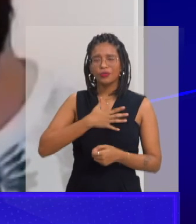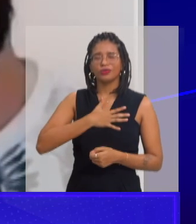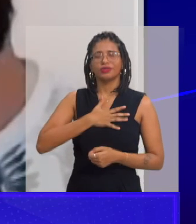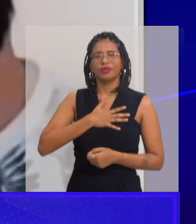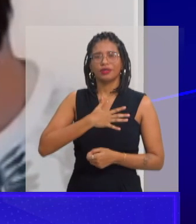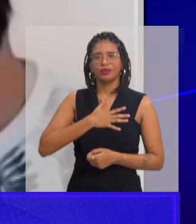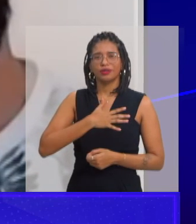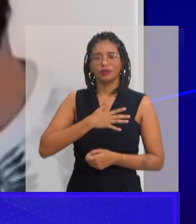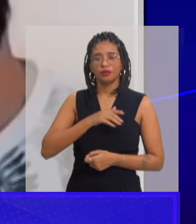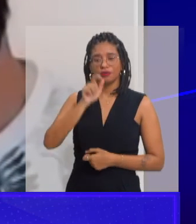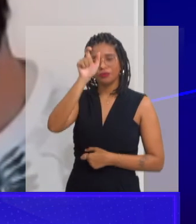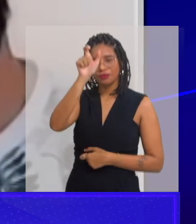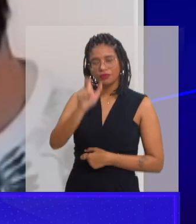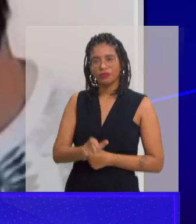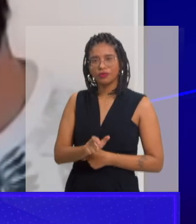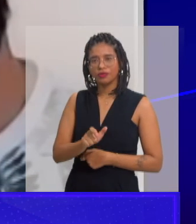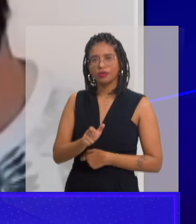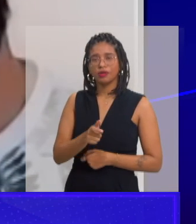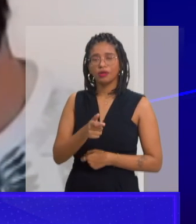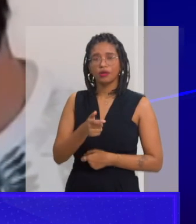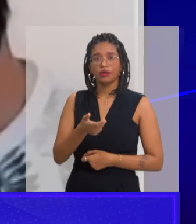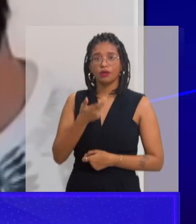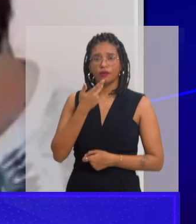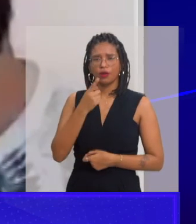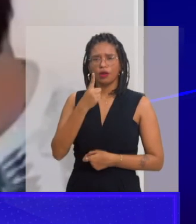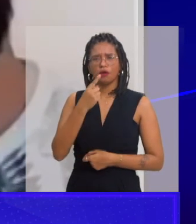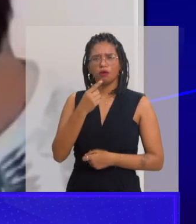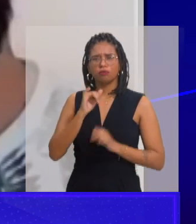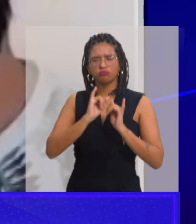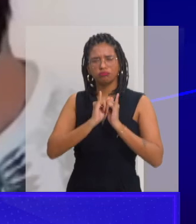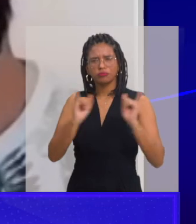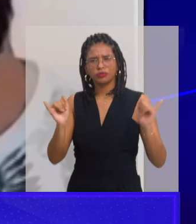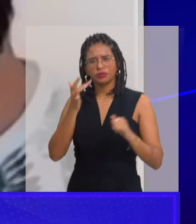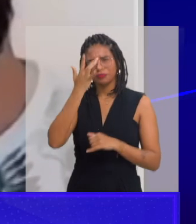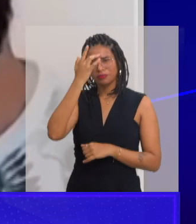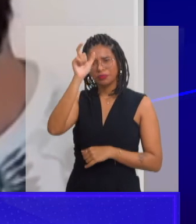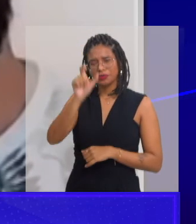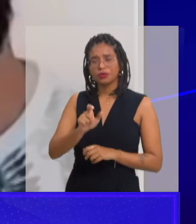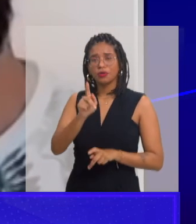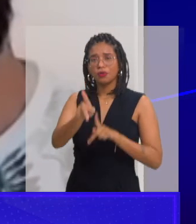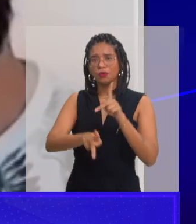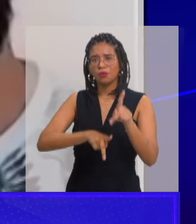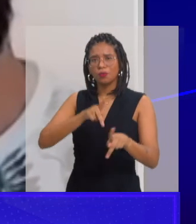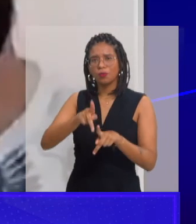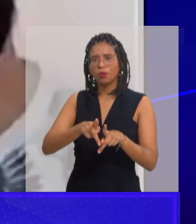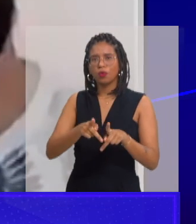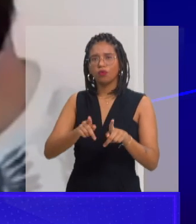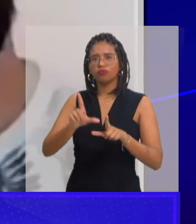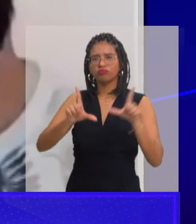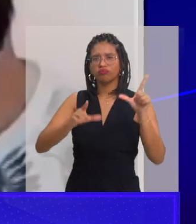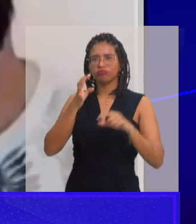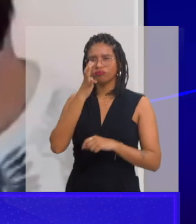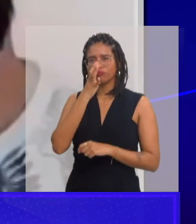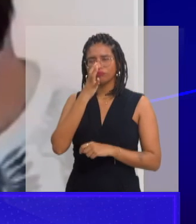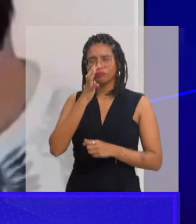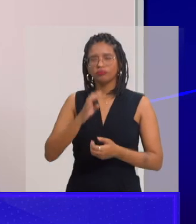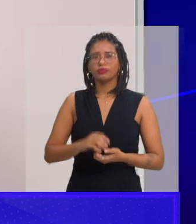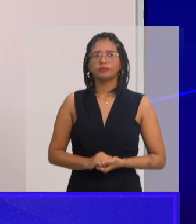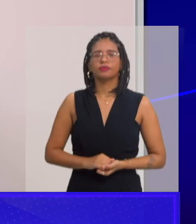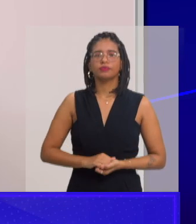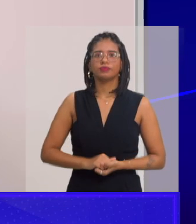gostaria que você encerrasse nosso trabalho aqui com uma mensagem. Jade, qual seria a sua mensagem hoje para o nosso telespectador?